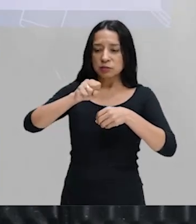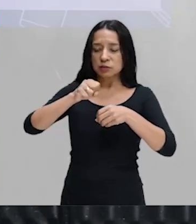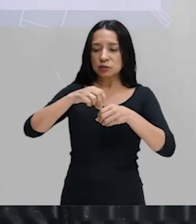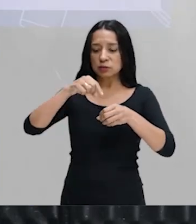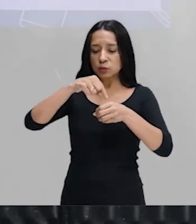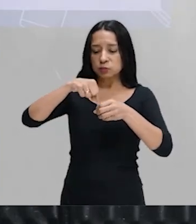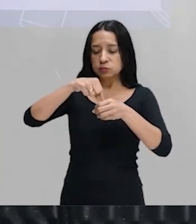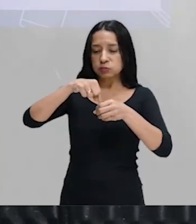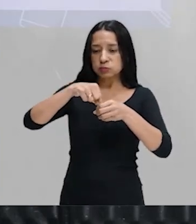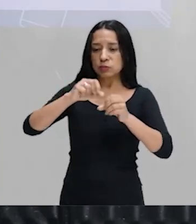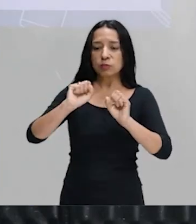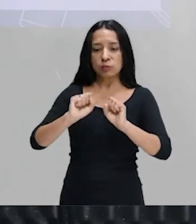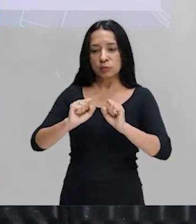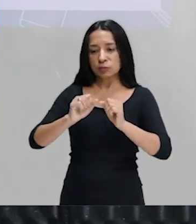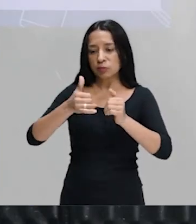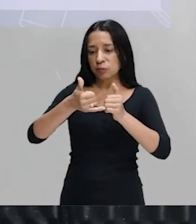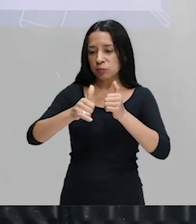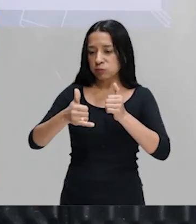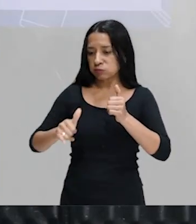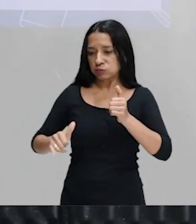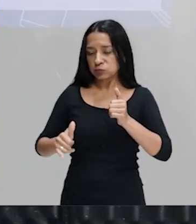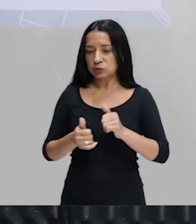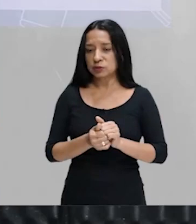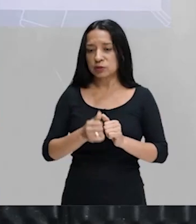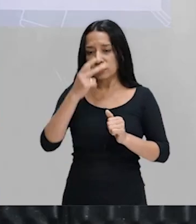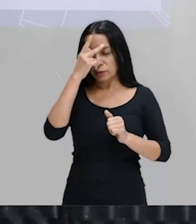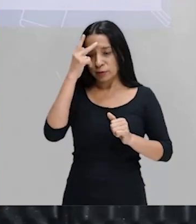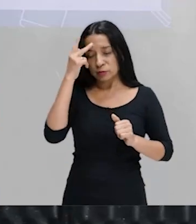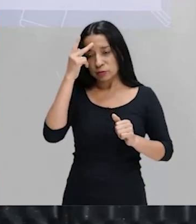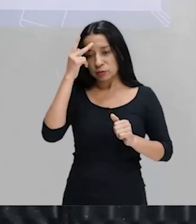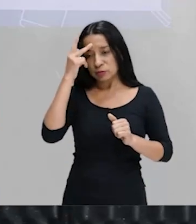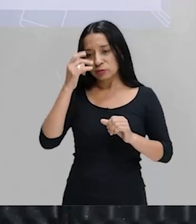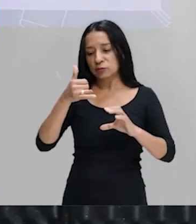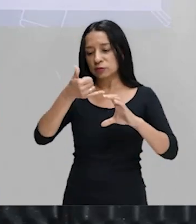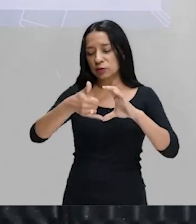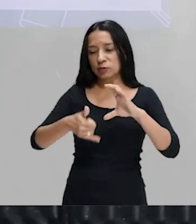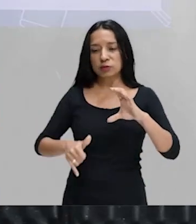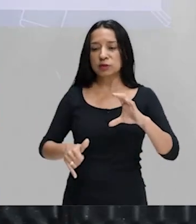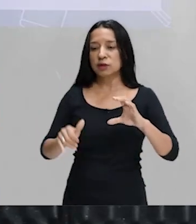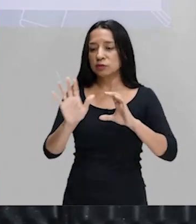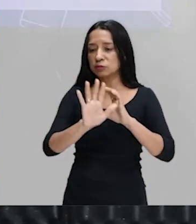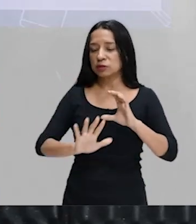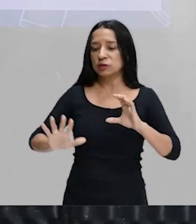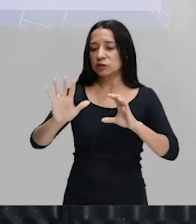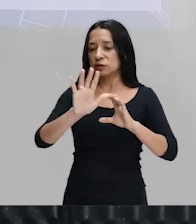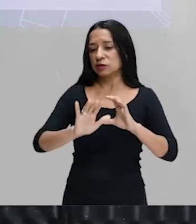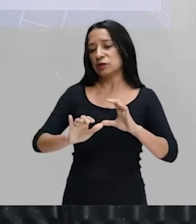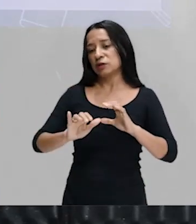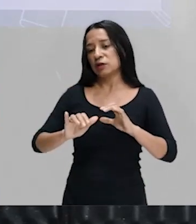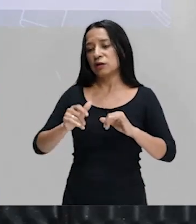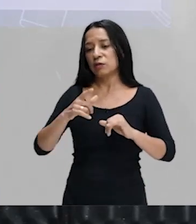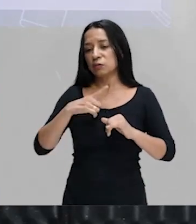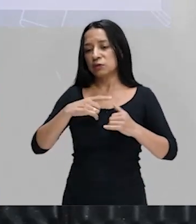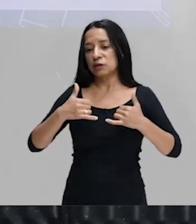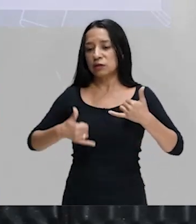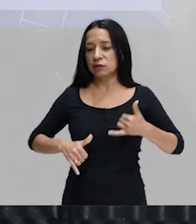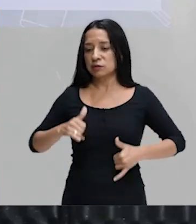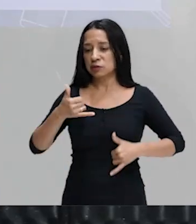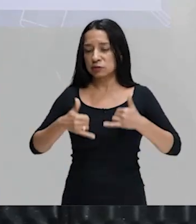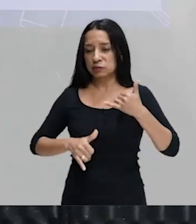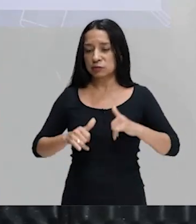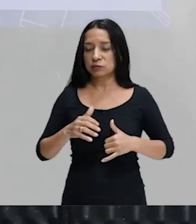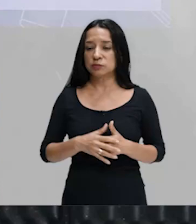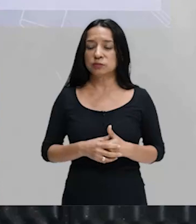ela vai fornecer energia para o indivíduo. Então, os carboidratos, em geral, eles fornecem energia, são fontes